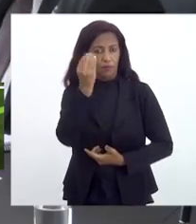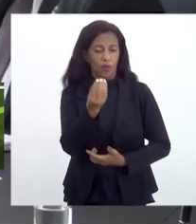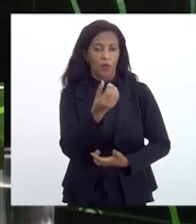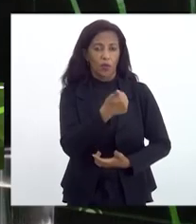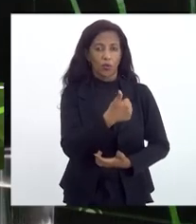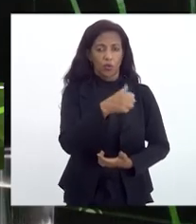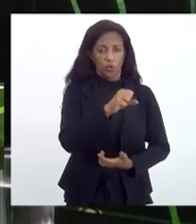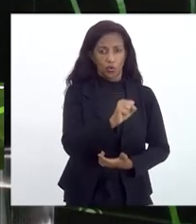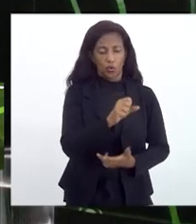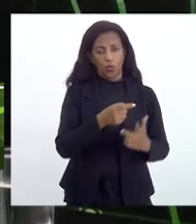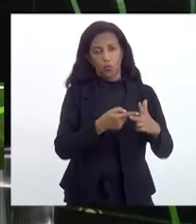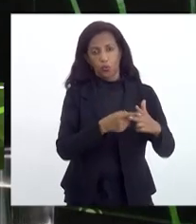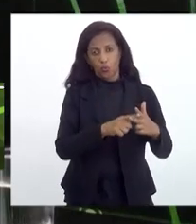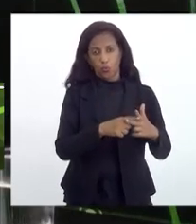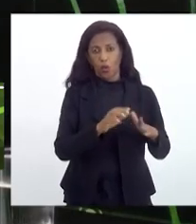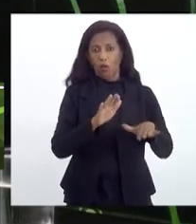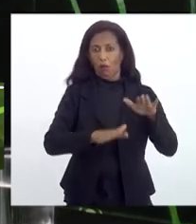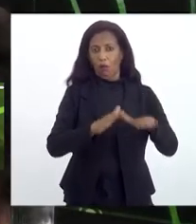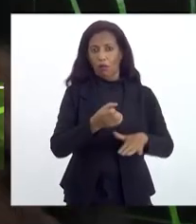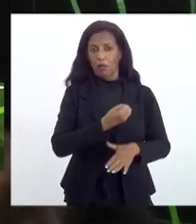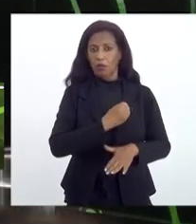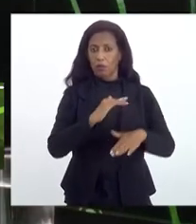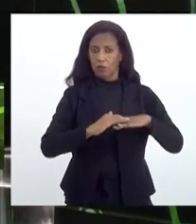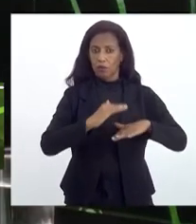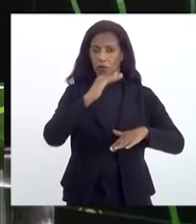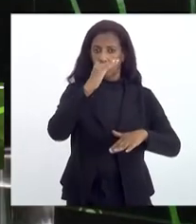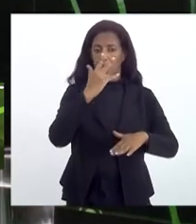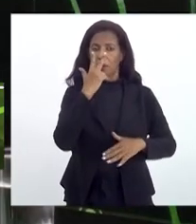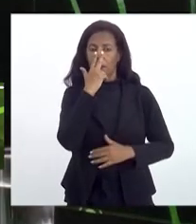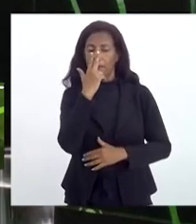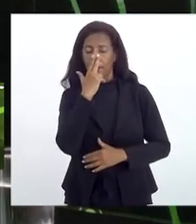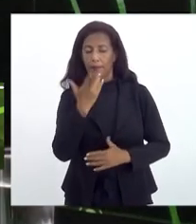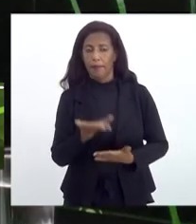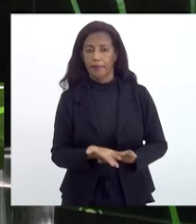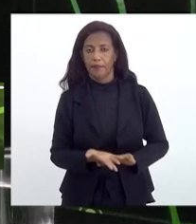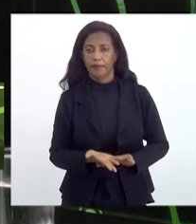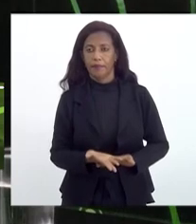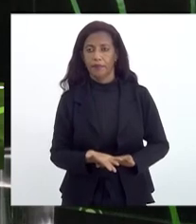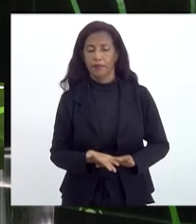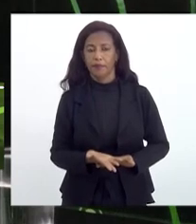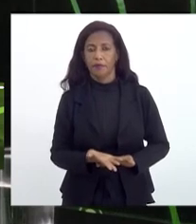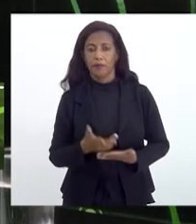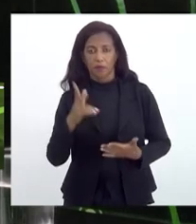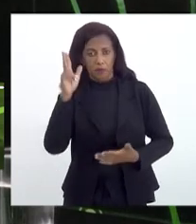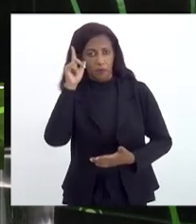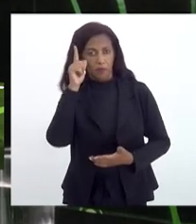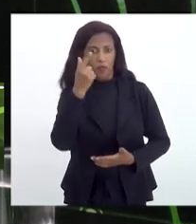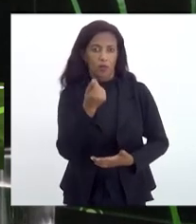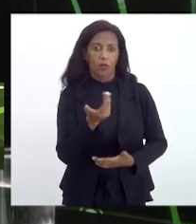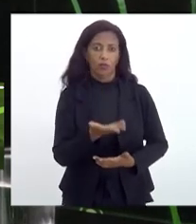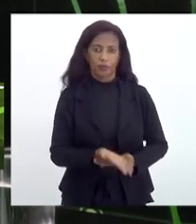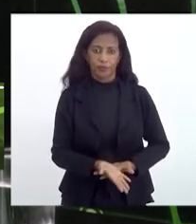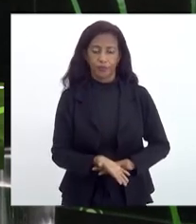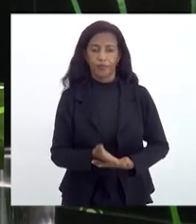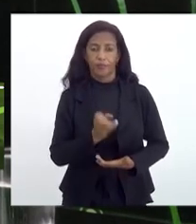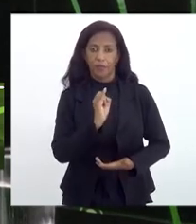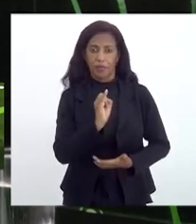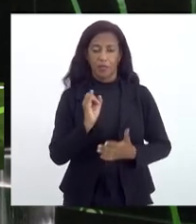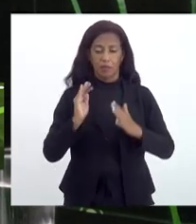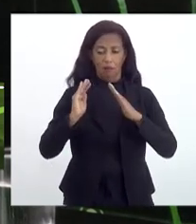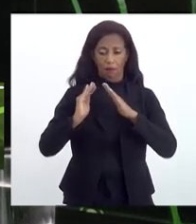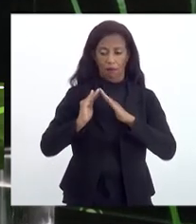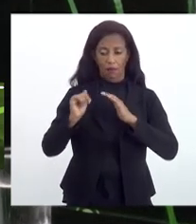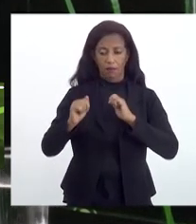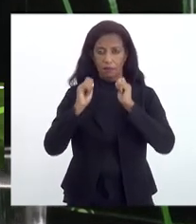18 corrigido, ainda que o número seja maior, e me parece que seria mais lógico esse, mas se a casa